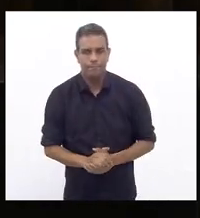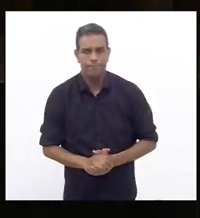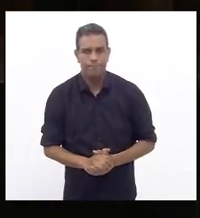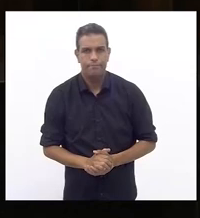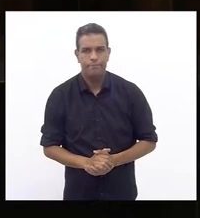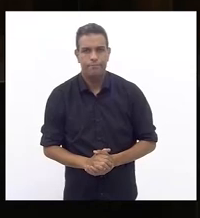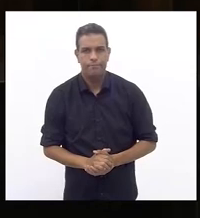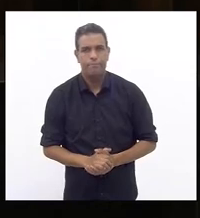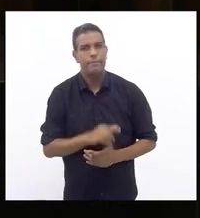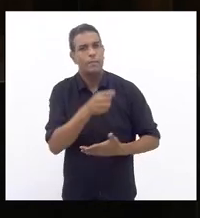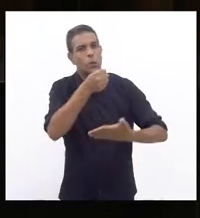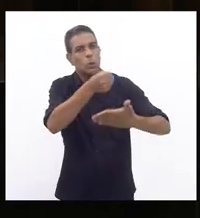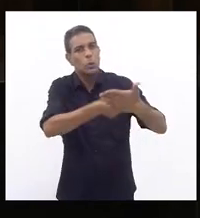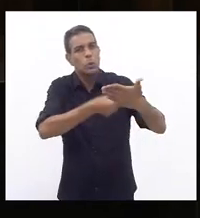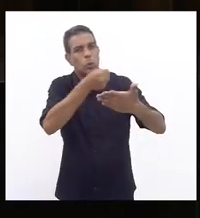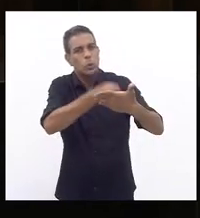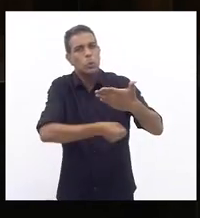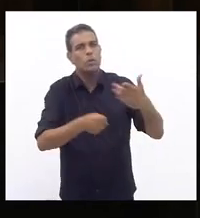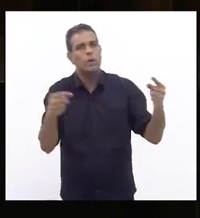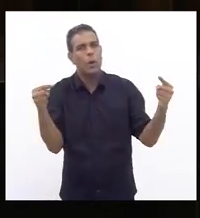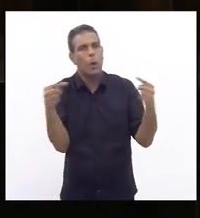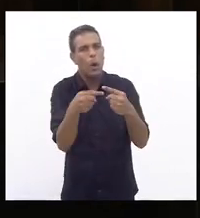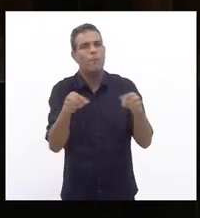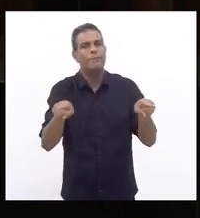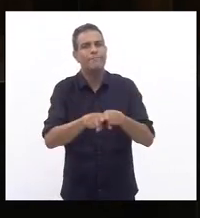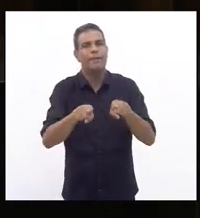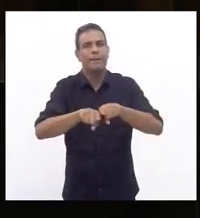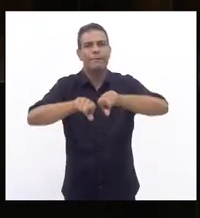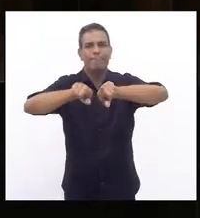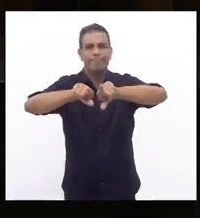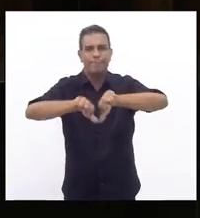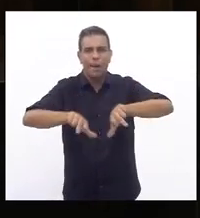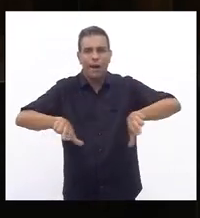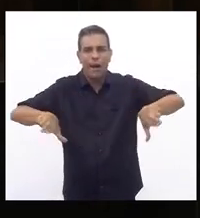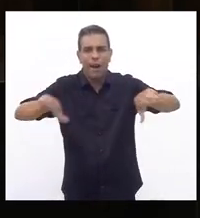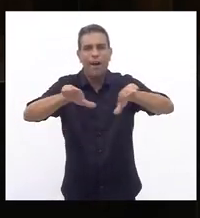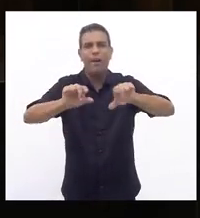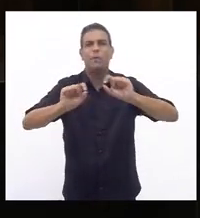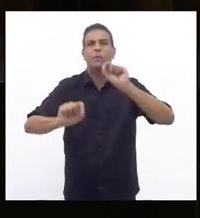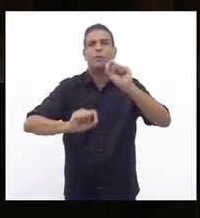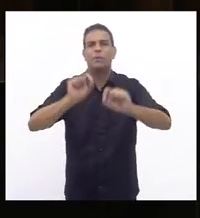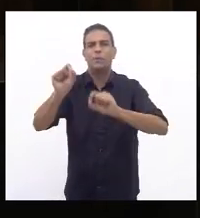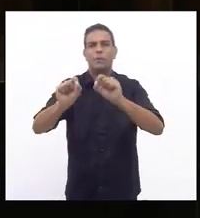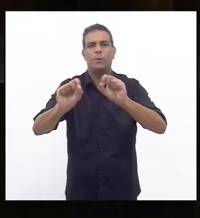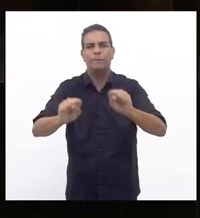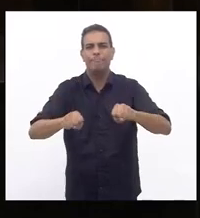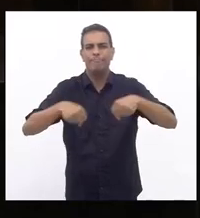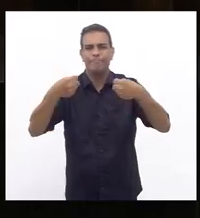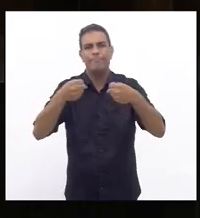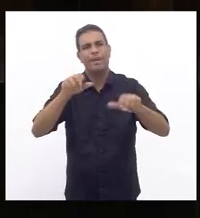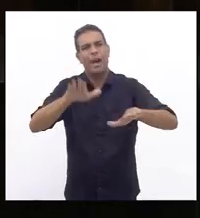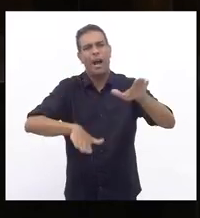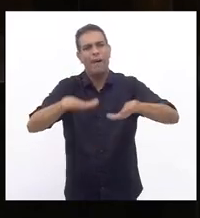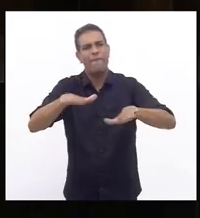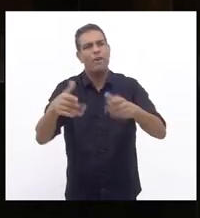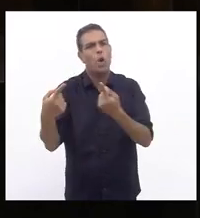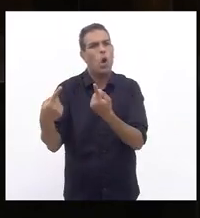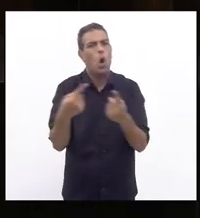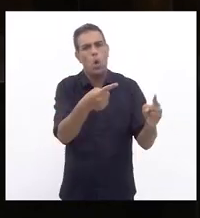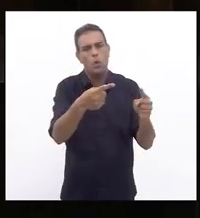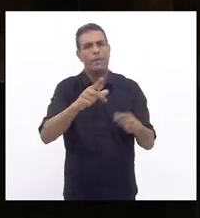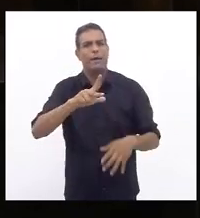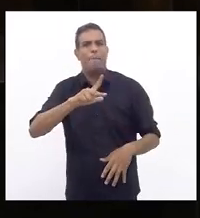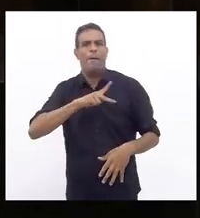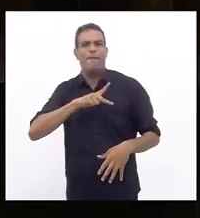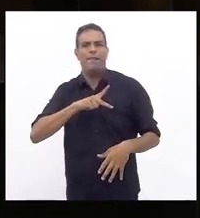grande guerreiro ao meu lado, como os demais pares dessa casa, que quase na sua totalidade sempre foram contra a privatização